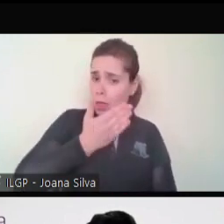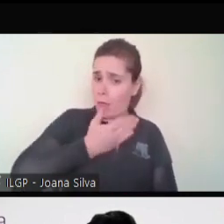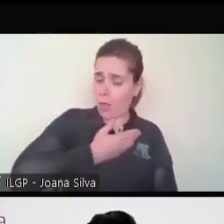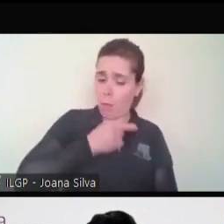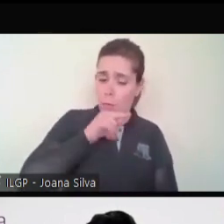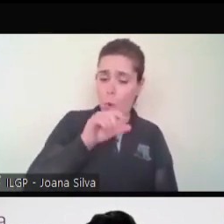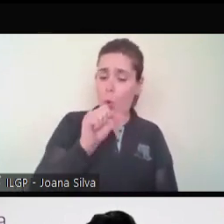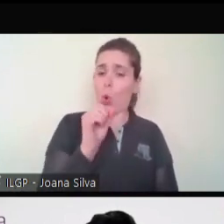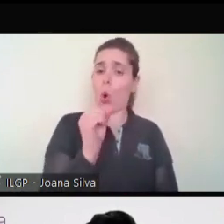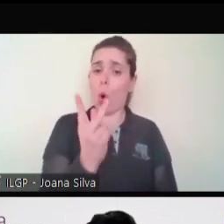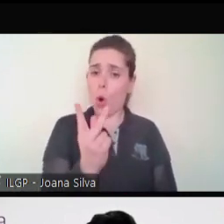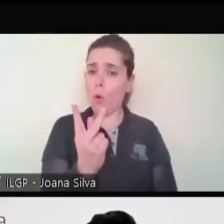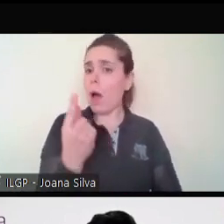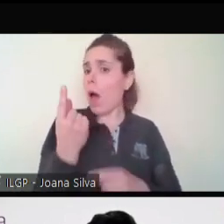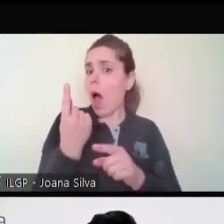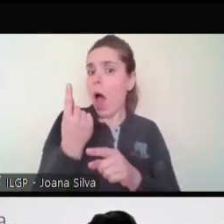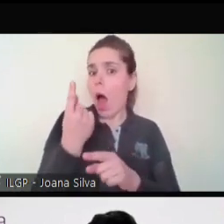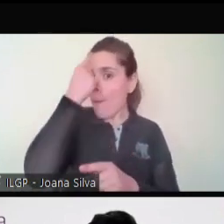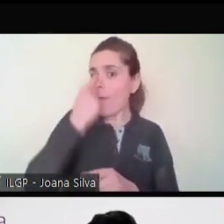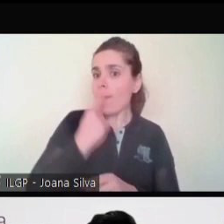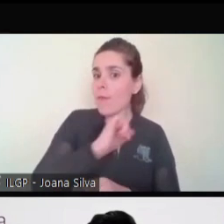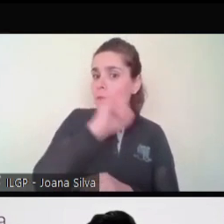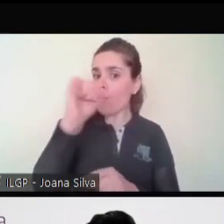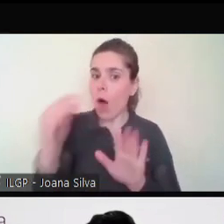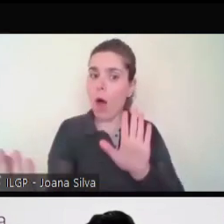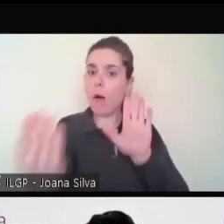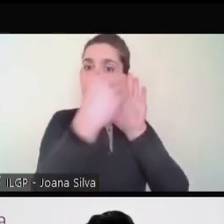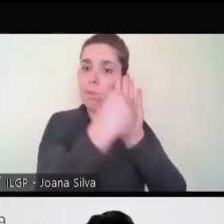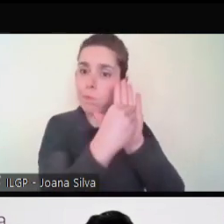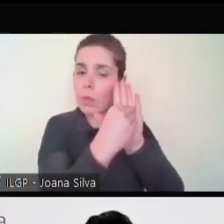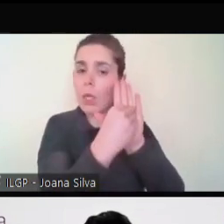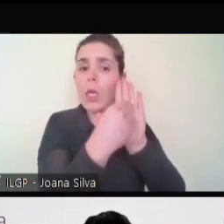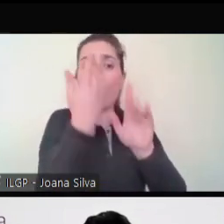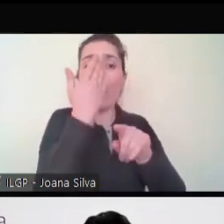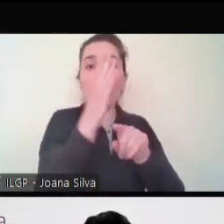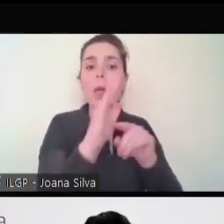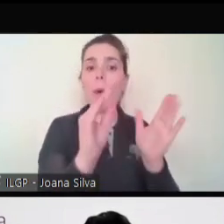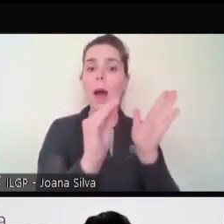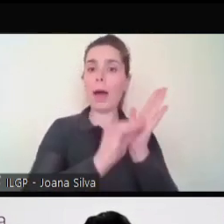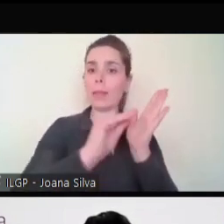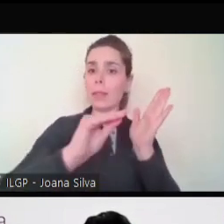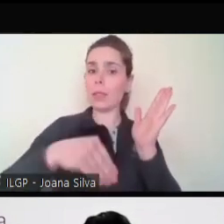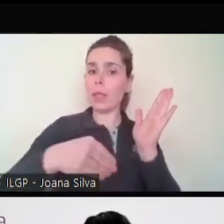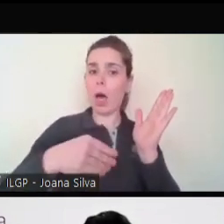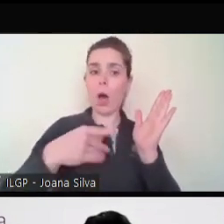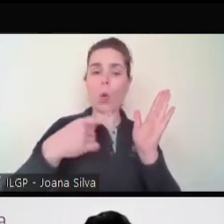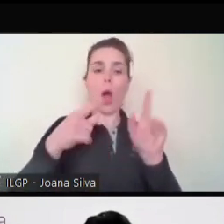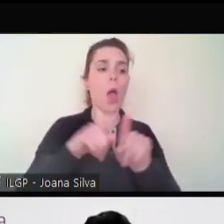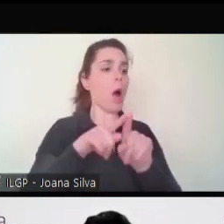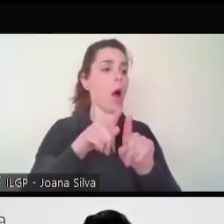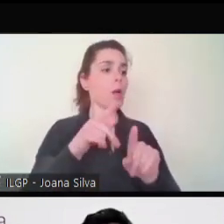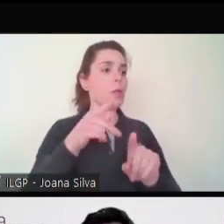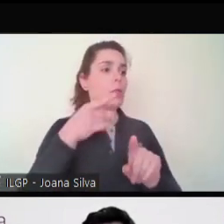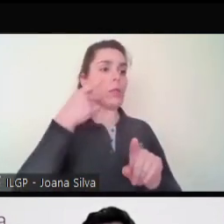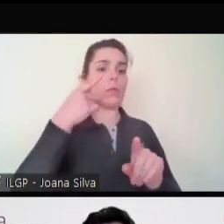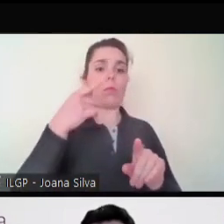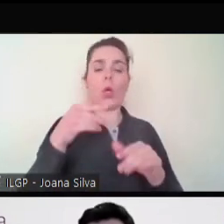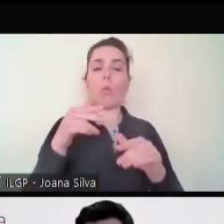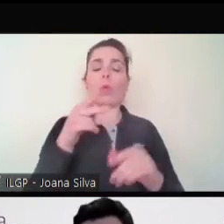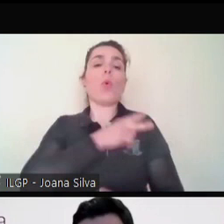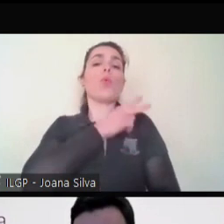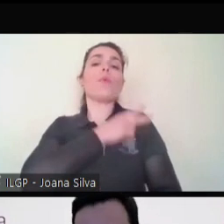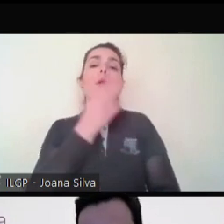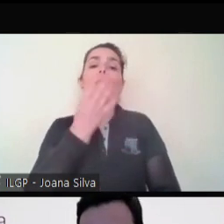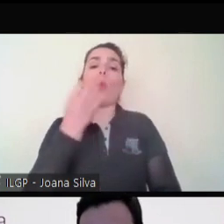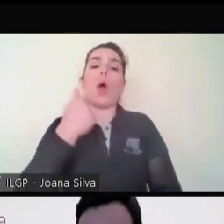aqui os atributos que têm e depois vocês poderem, por exemplo, assinar como especialista de informática da Universidade do Porto, por exemplo,